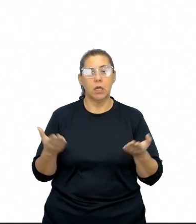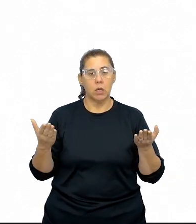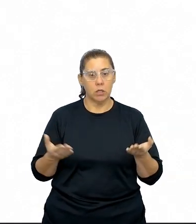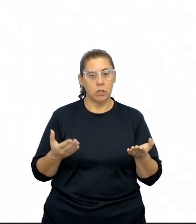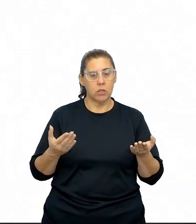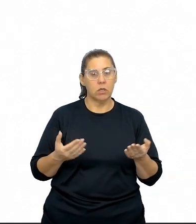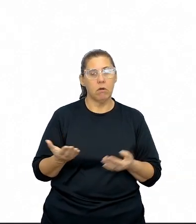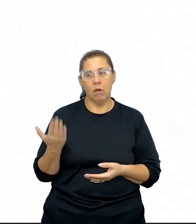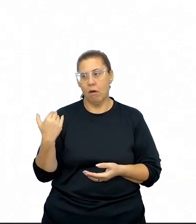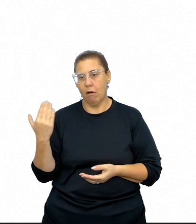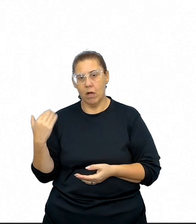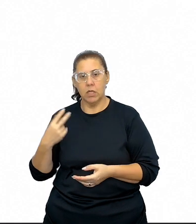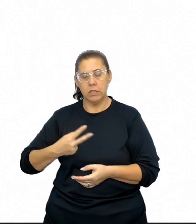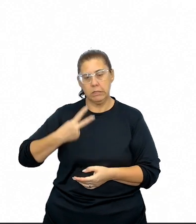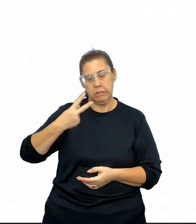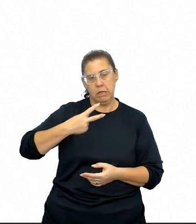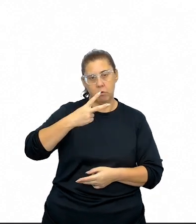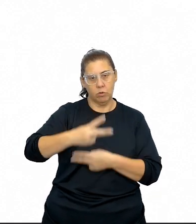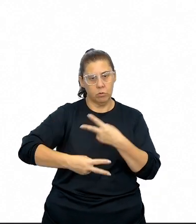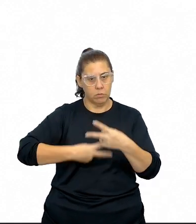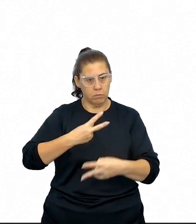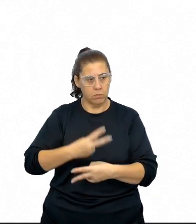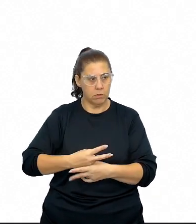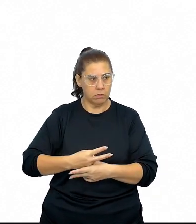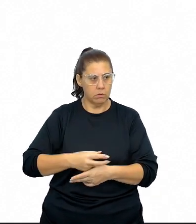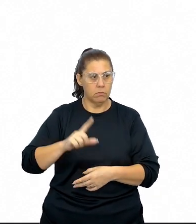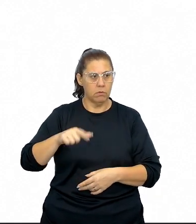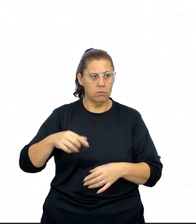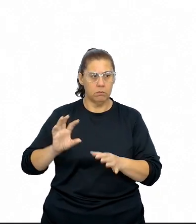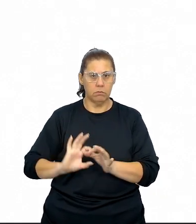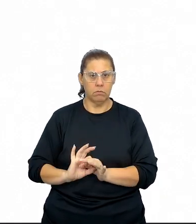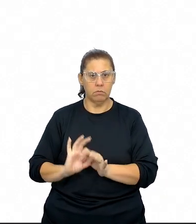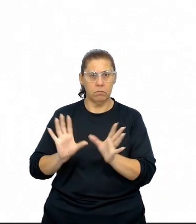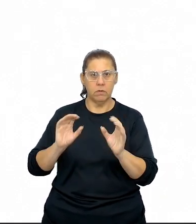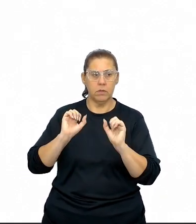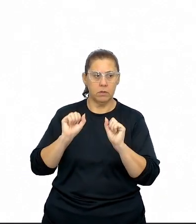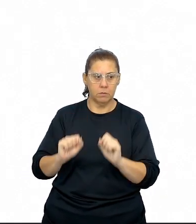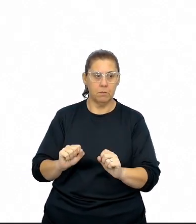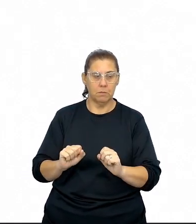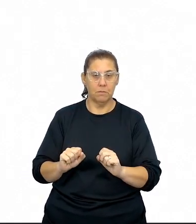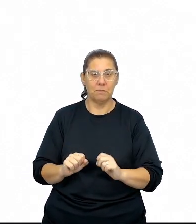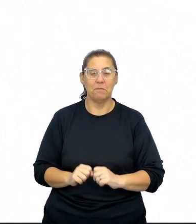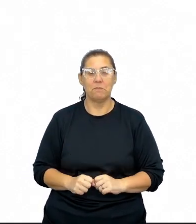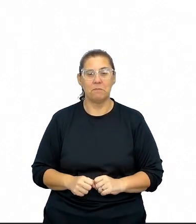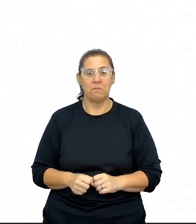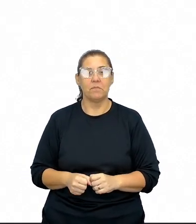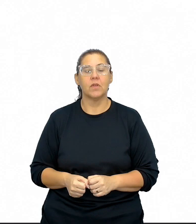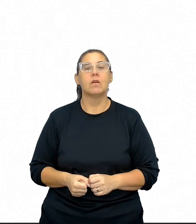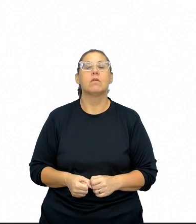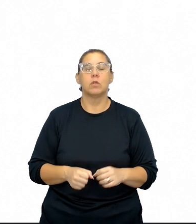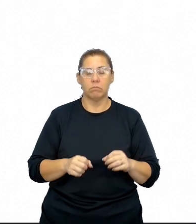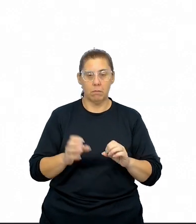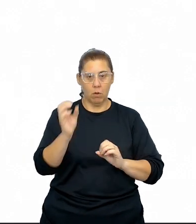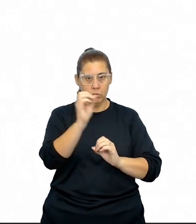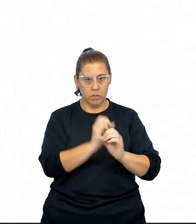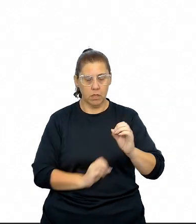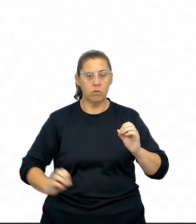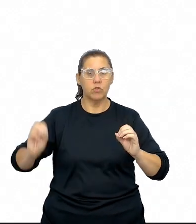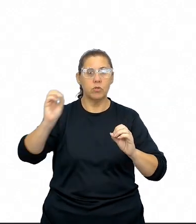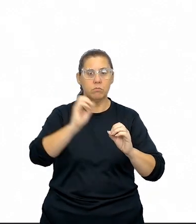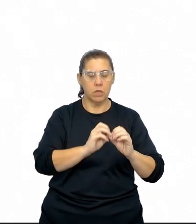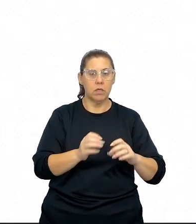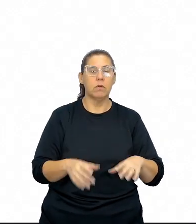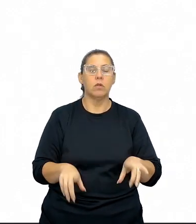as anteriores do segundo bimestre, elas estão disponíveis e podem ser acessadas pelo Centro de Mídias, né, tanto